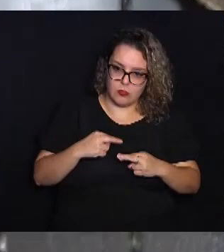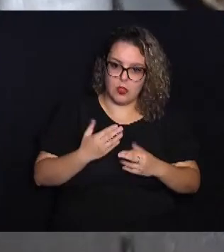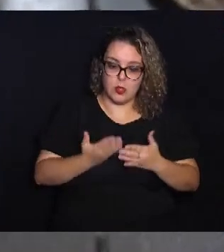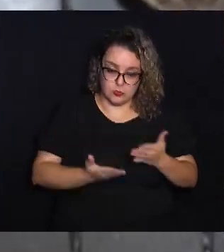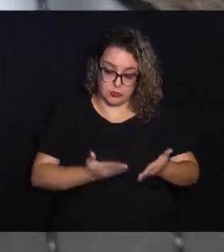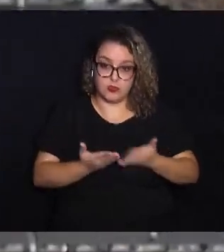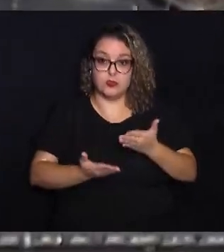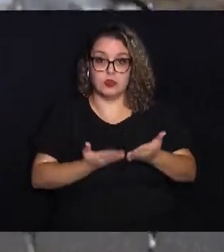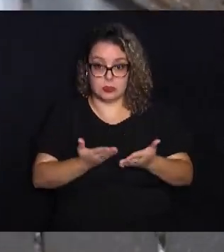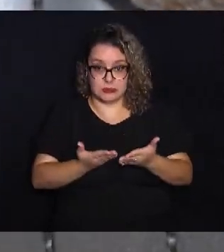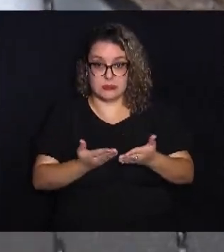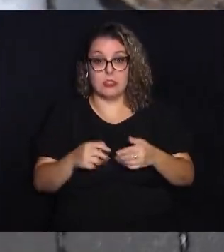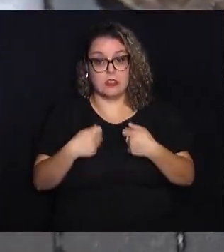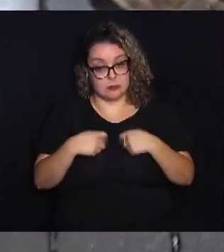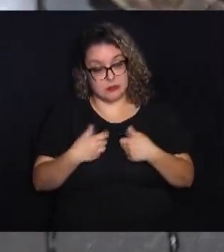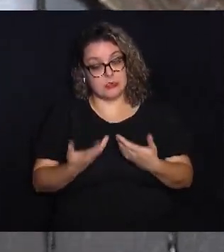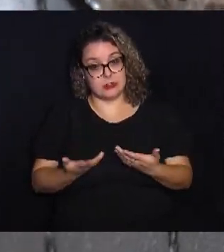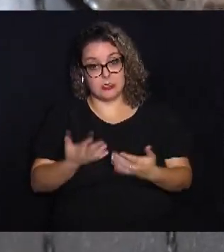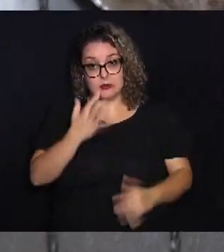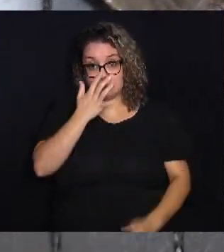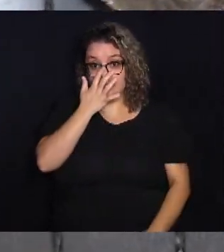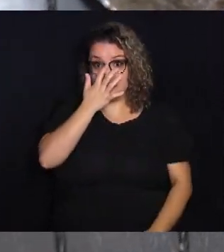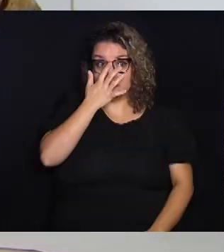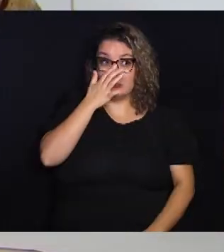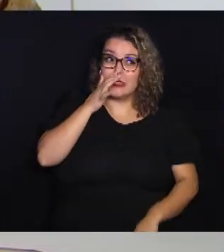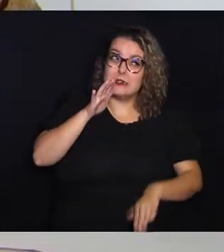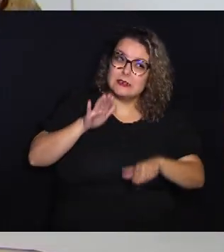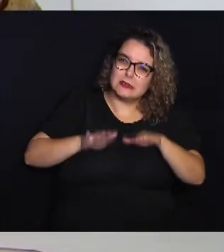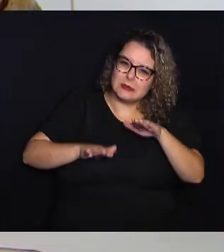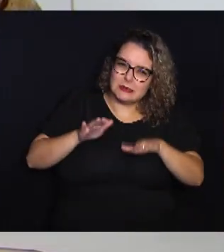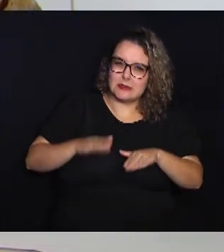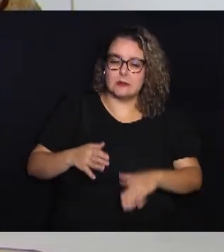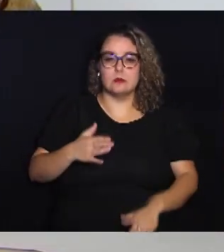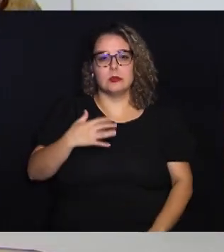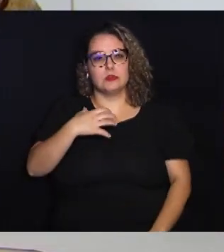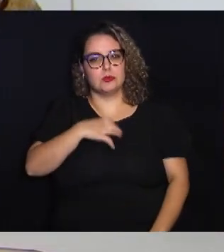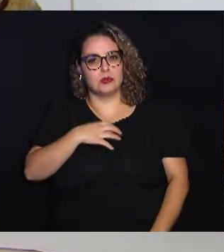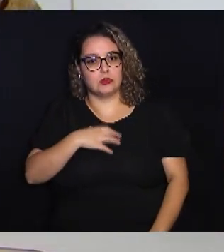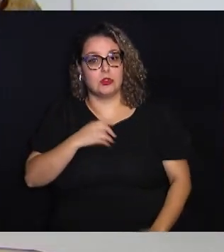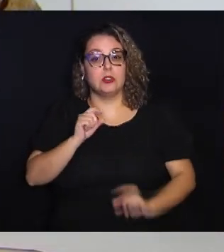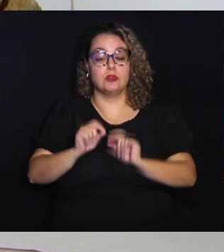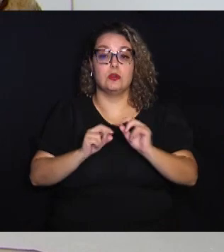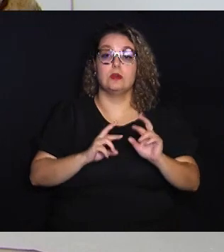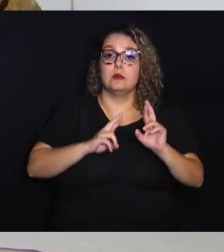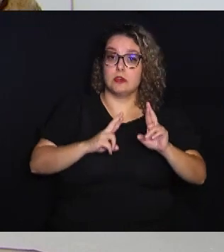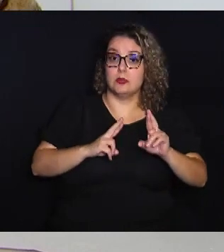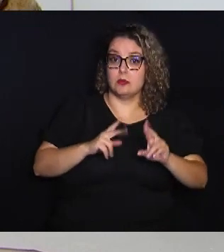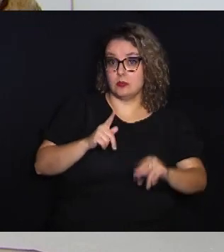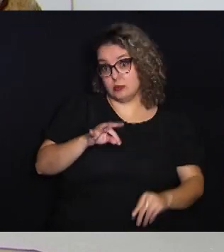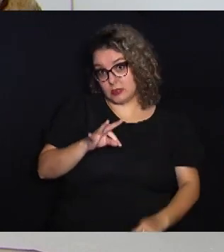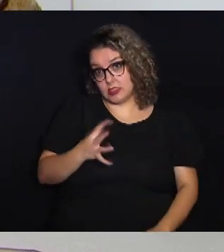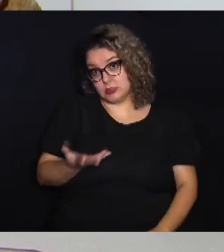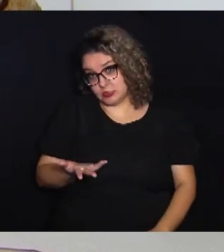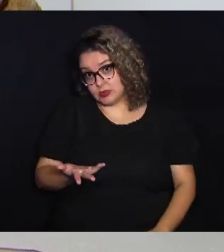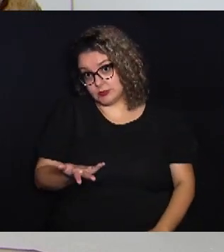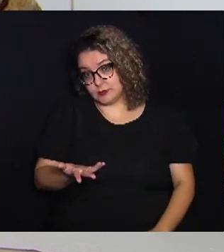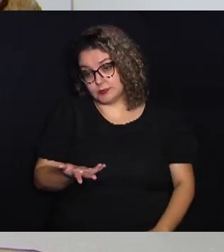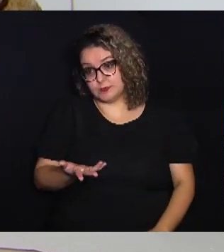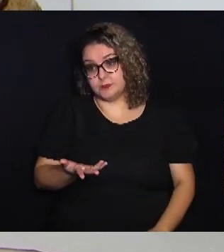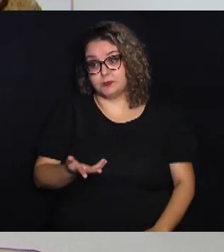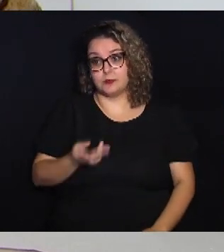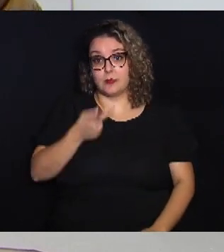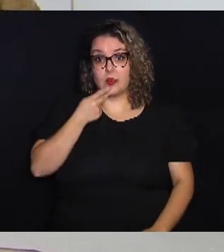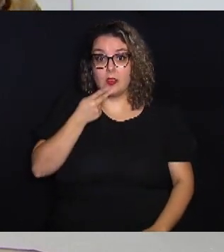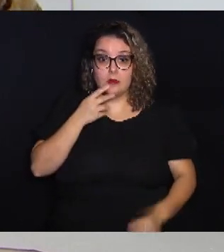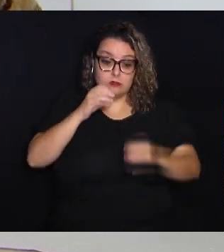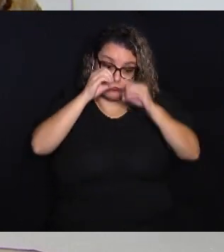relação aos seus cuidados e necessidades. Depende das suas condições e o que você espera de um animal pet, né?